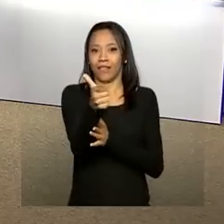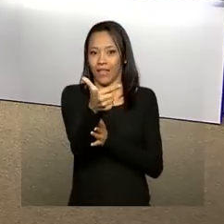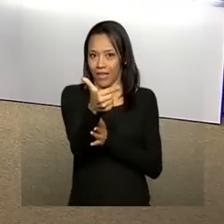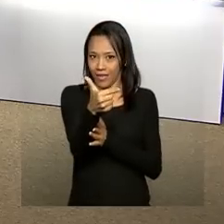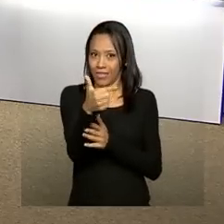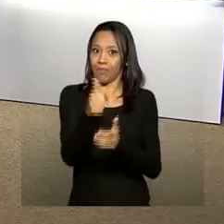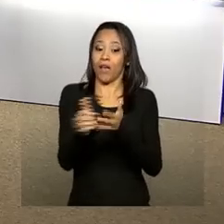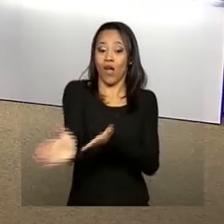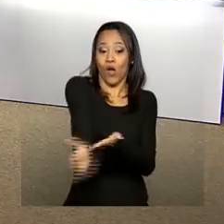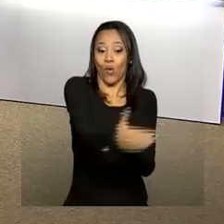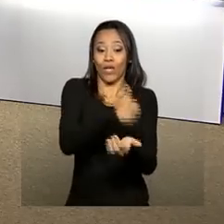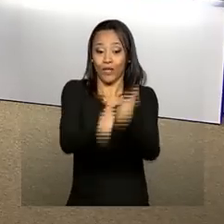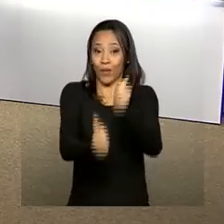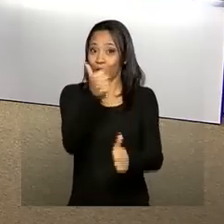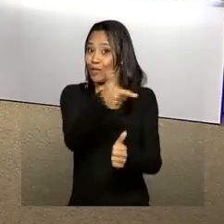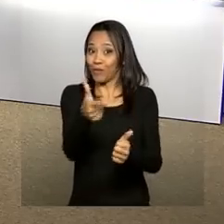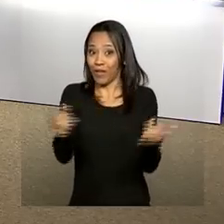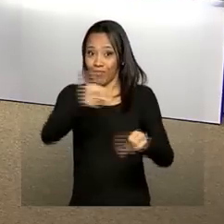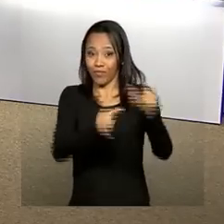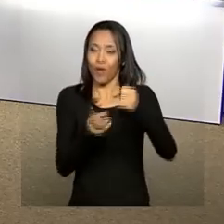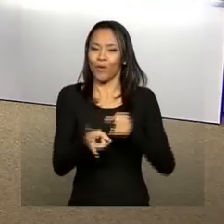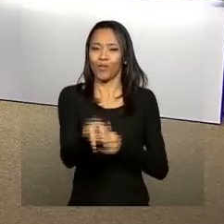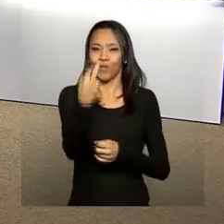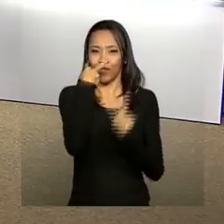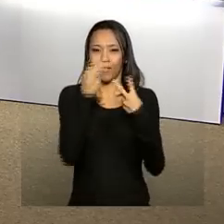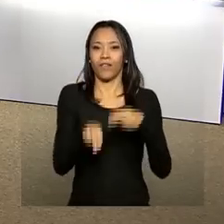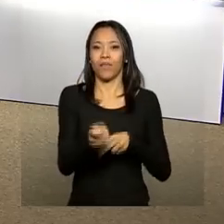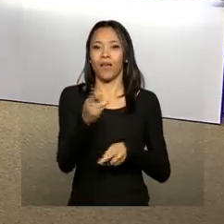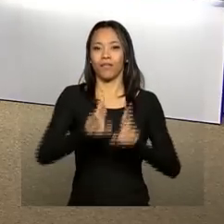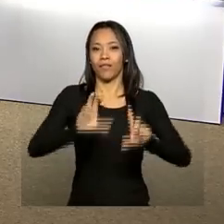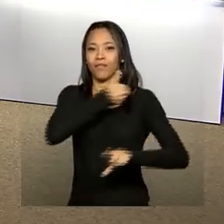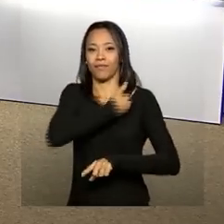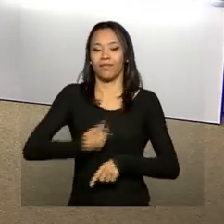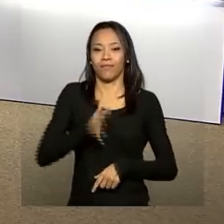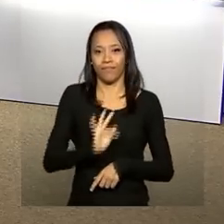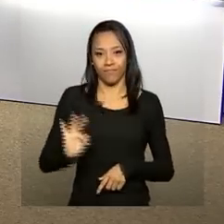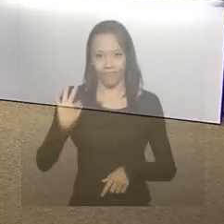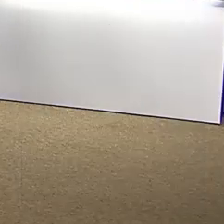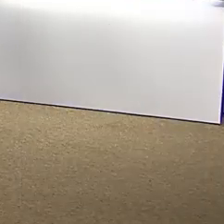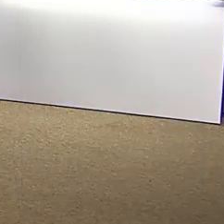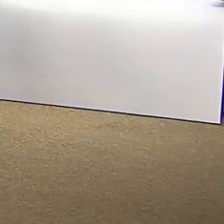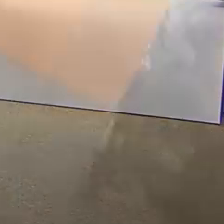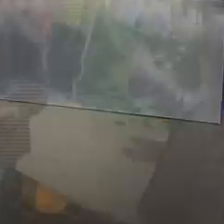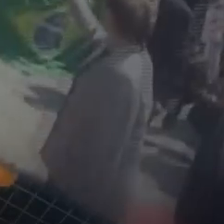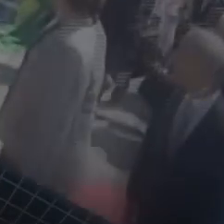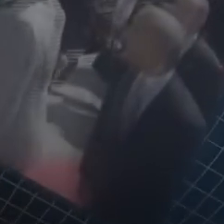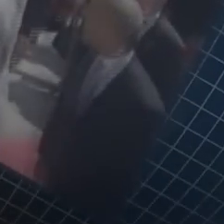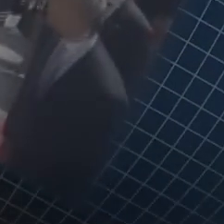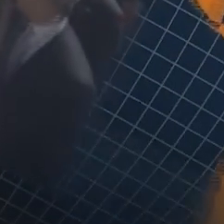Colheita do Arroz Ecológico Continue com a gente NBR a TV do Governo Federal